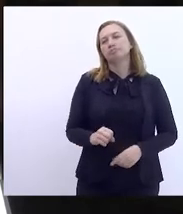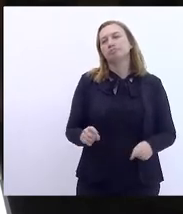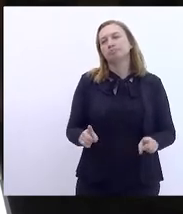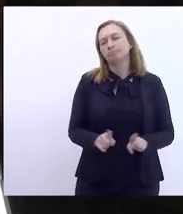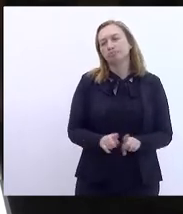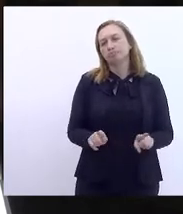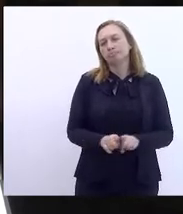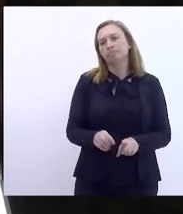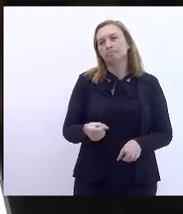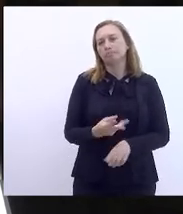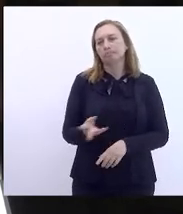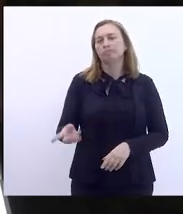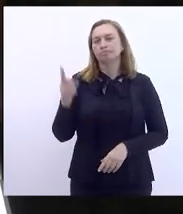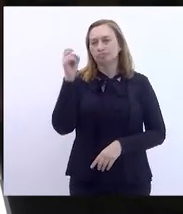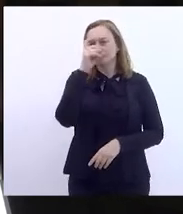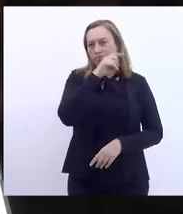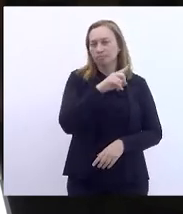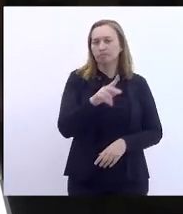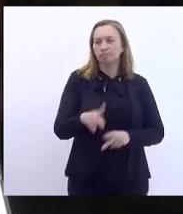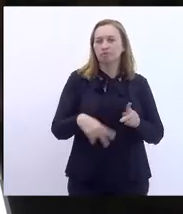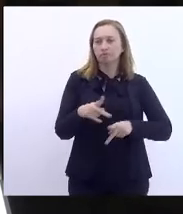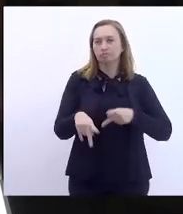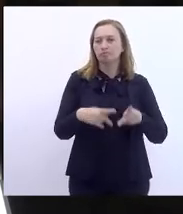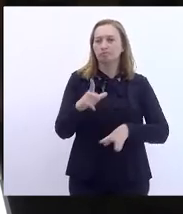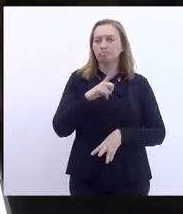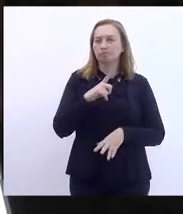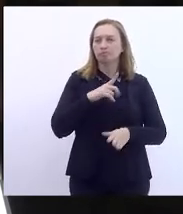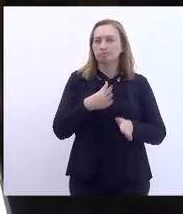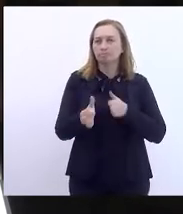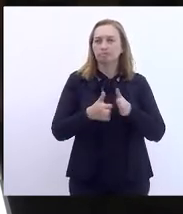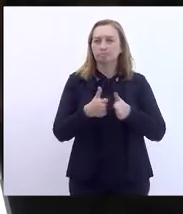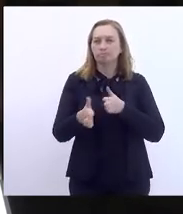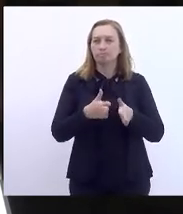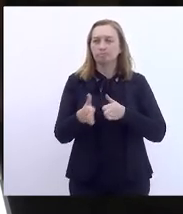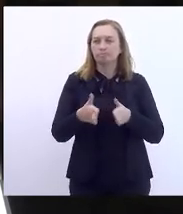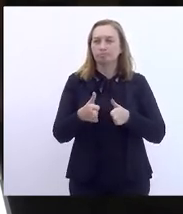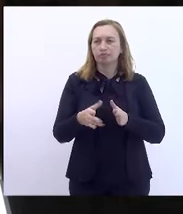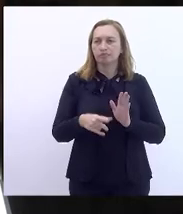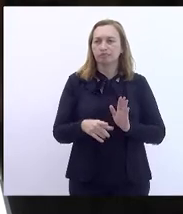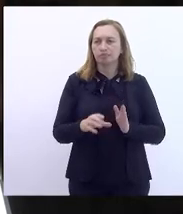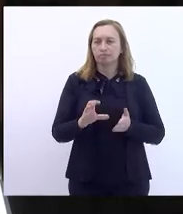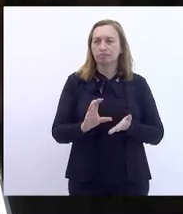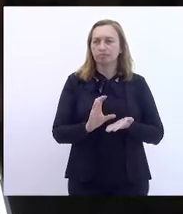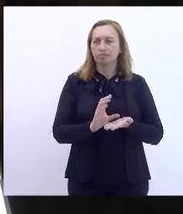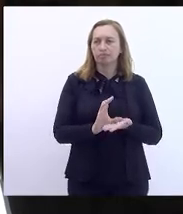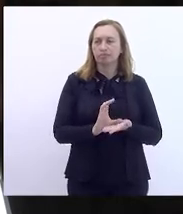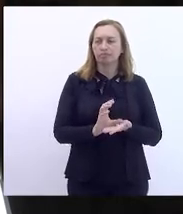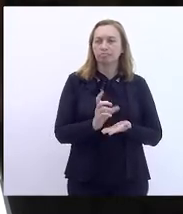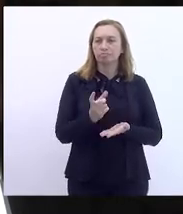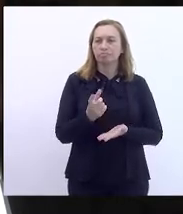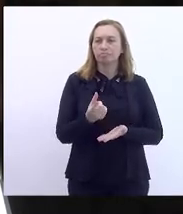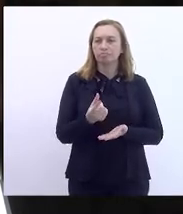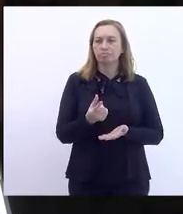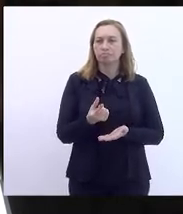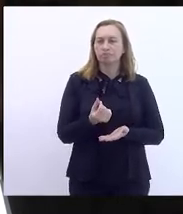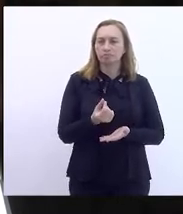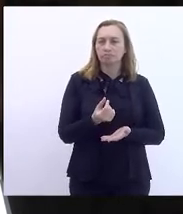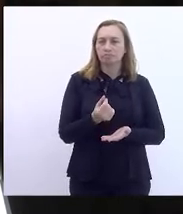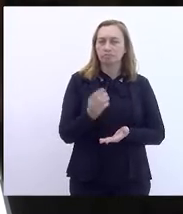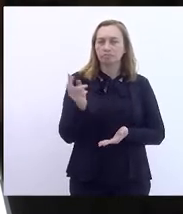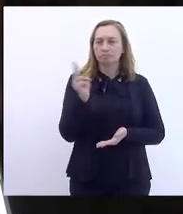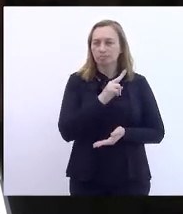ponto que as dificuldades que a população enfrentou para se assar os auxílios emergenciais tanto federal estadual e